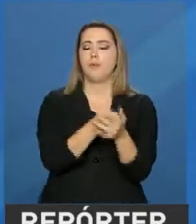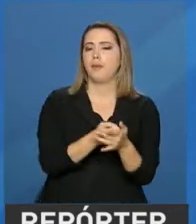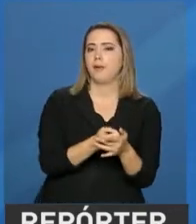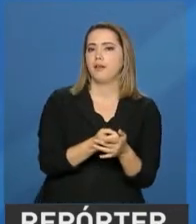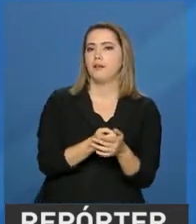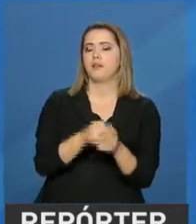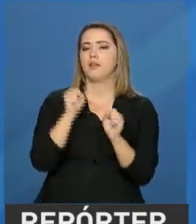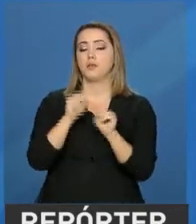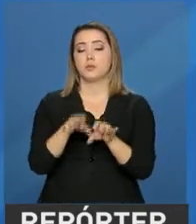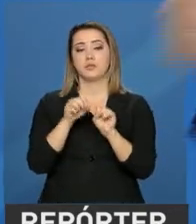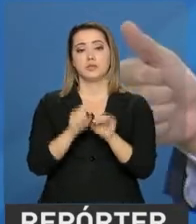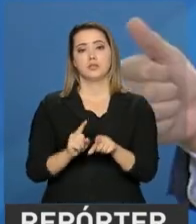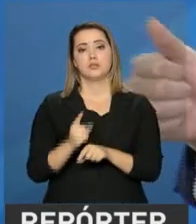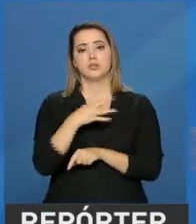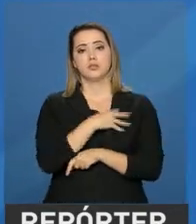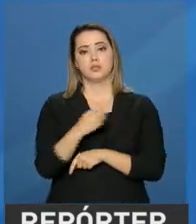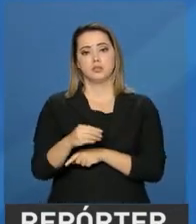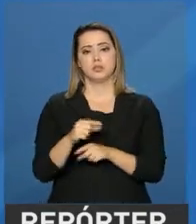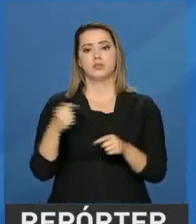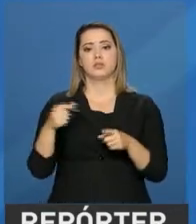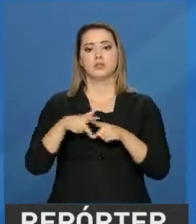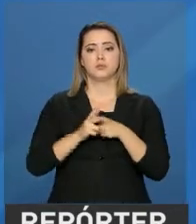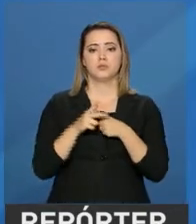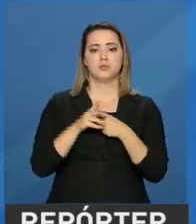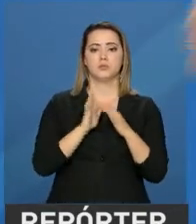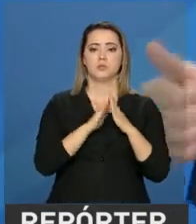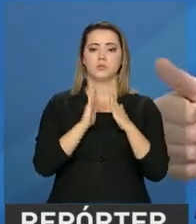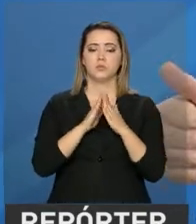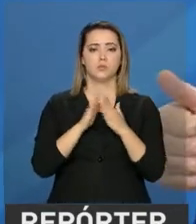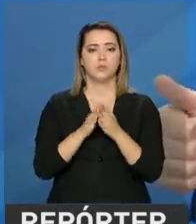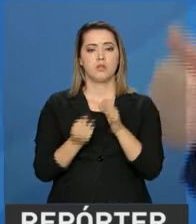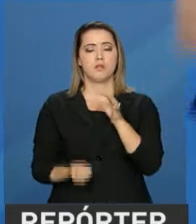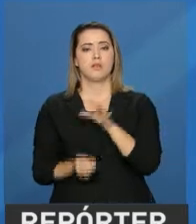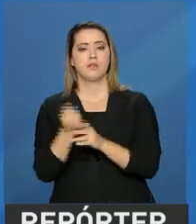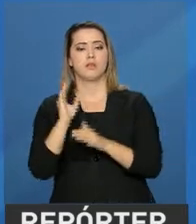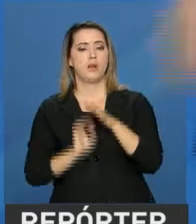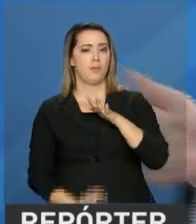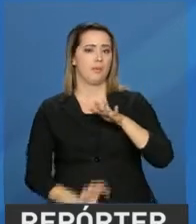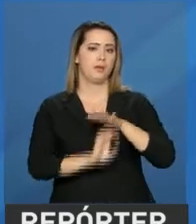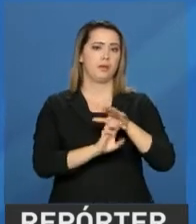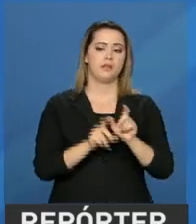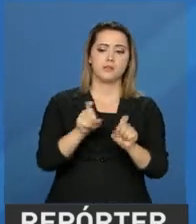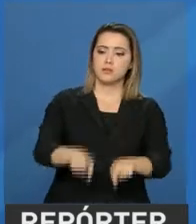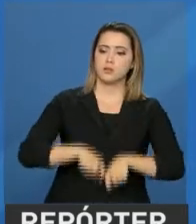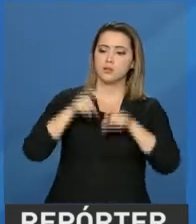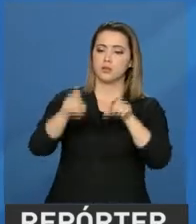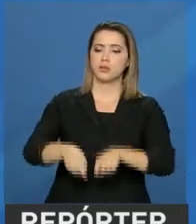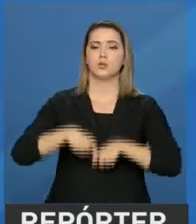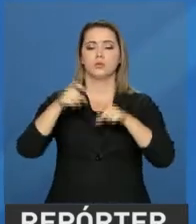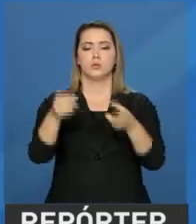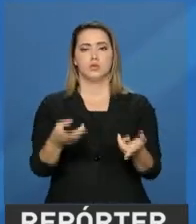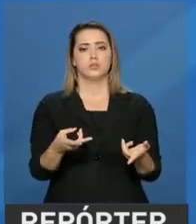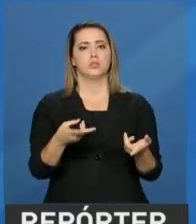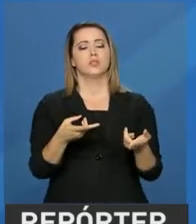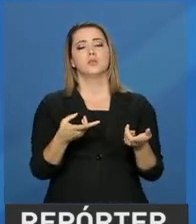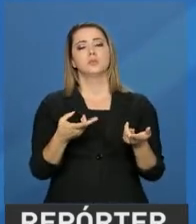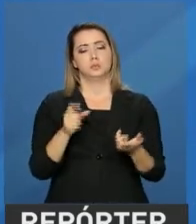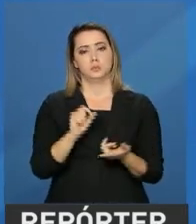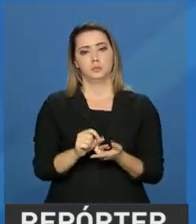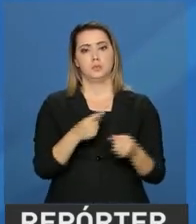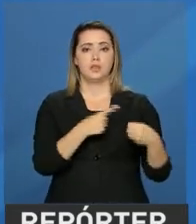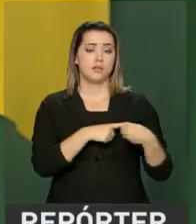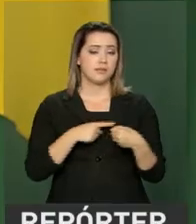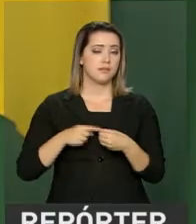para reformar casa para investir num negócio no campo para investir num negócio na